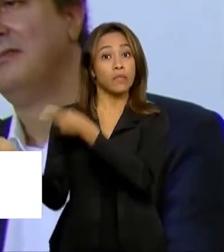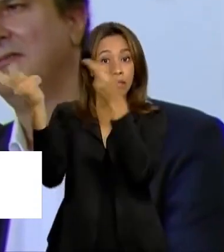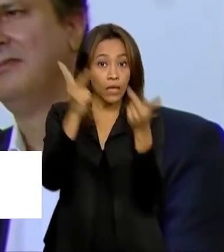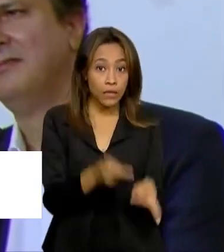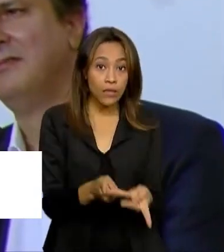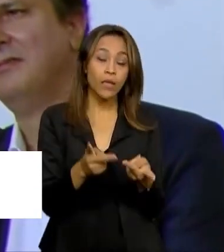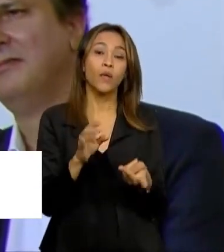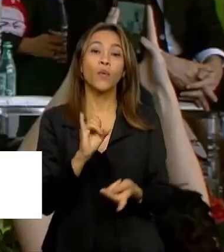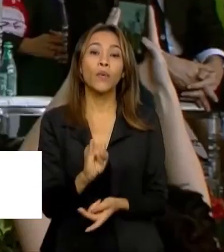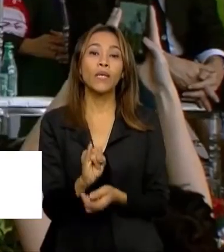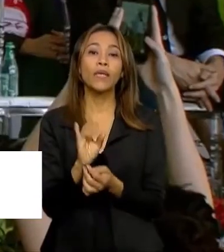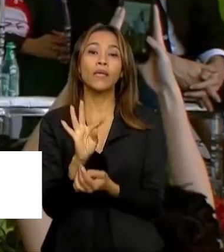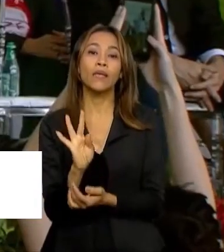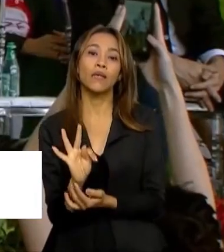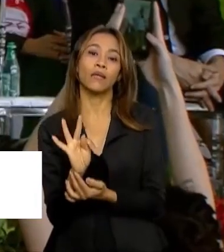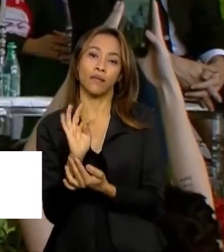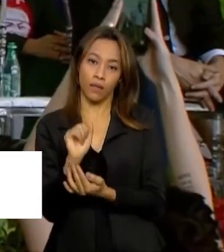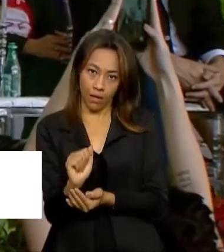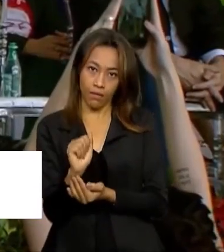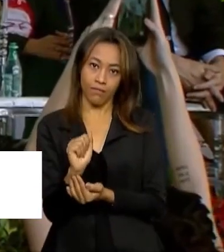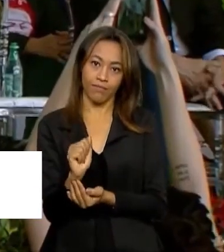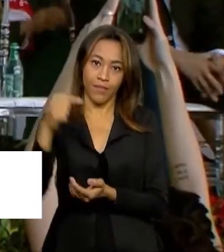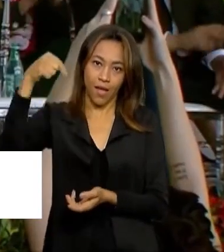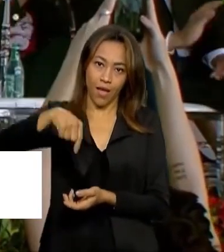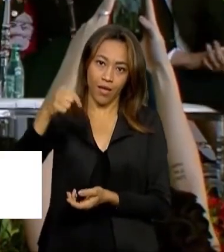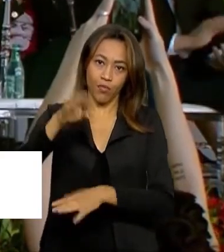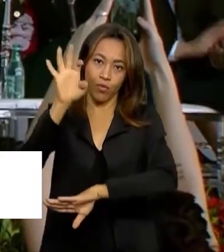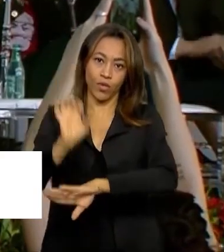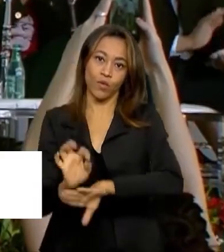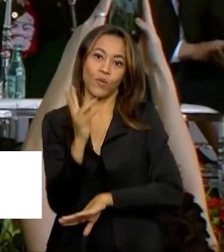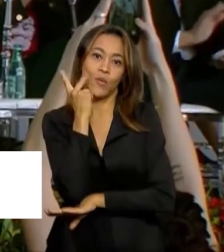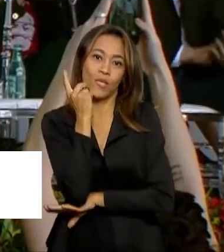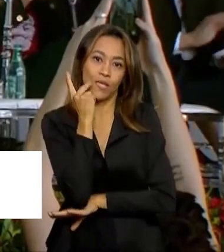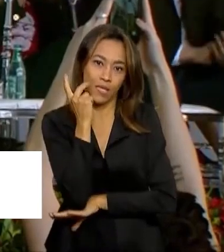para investir para aqui para o Ceará.